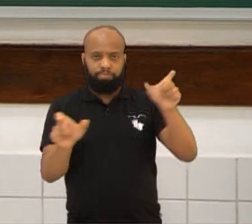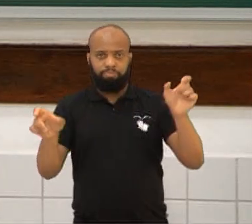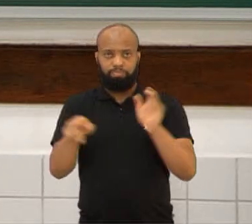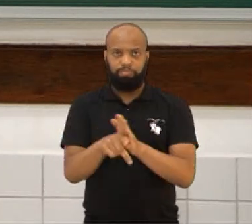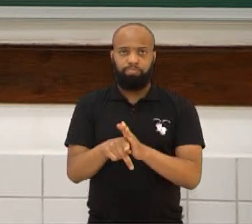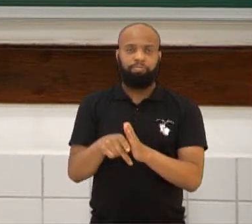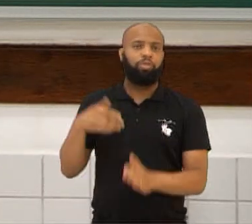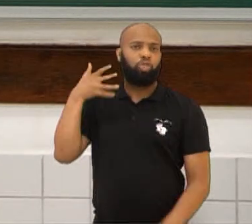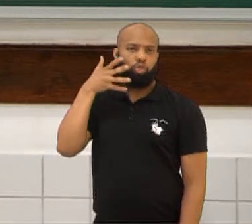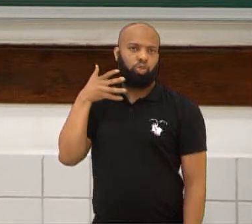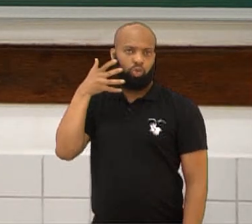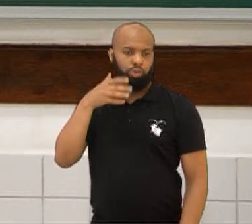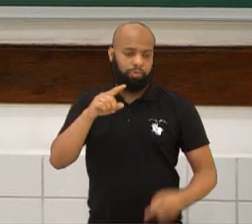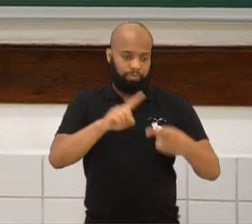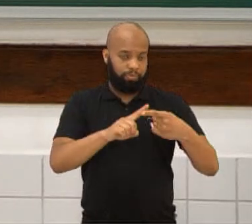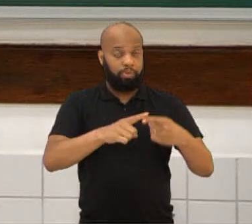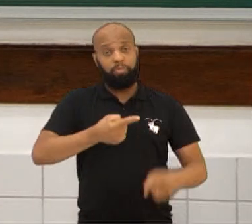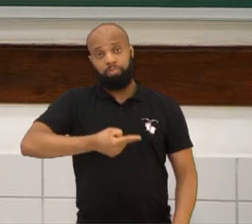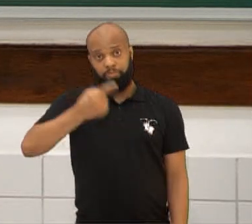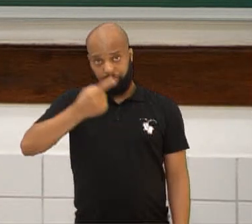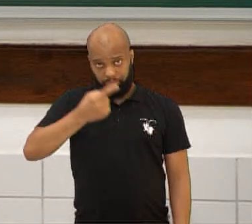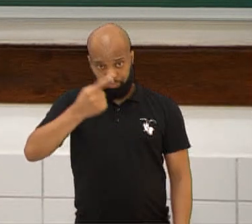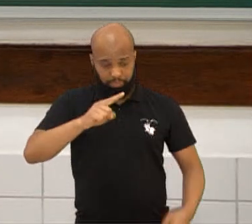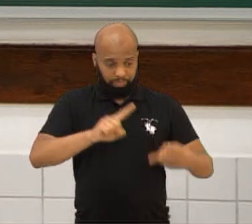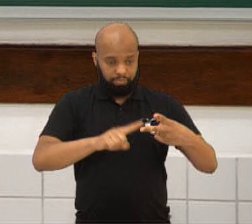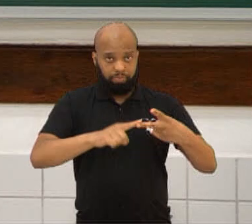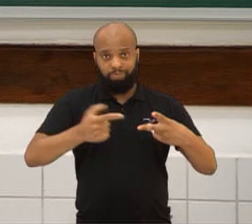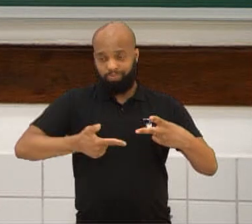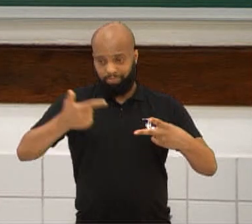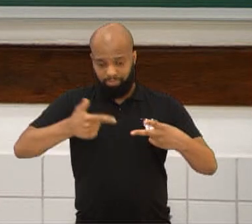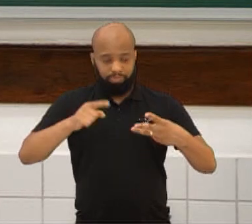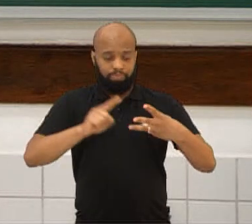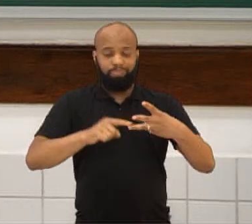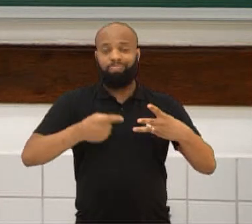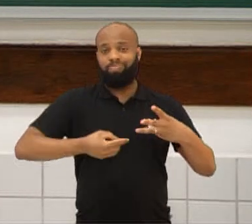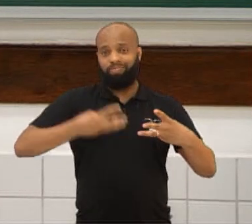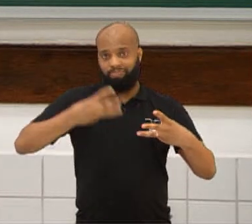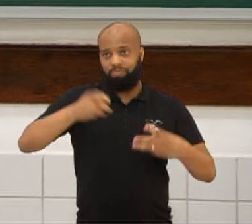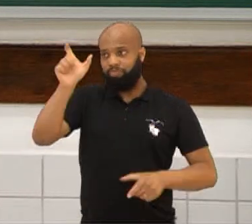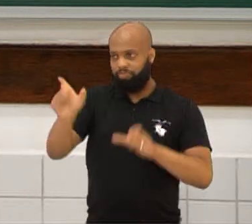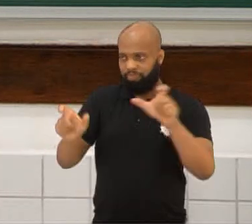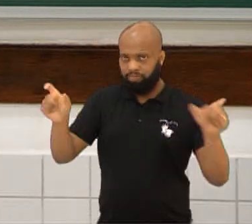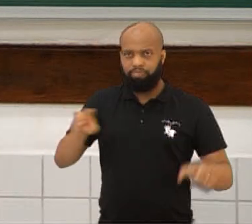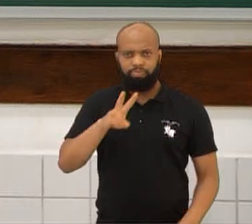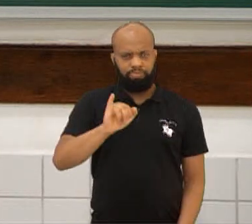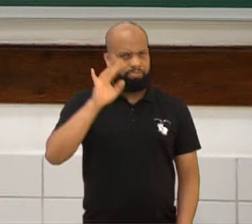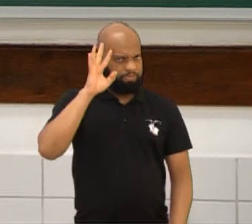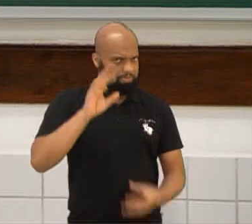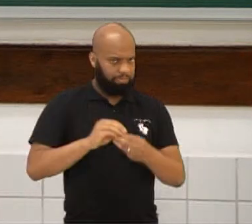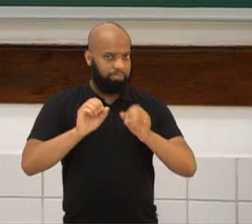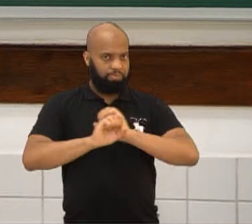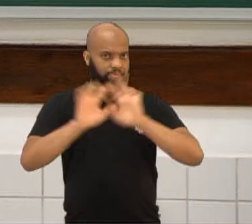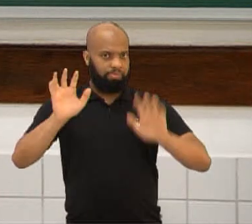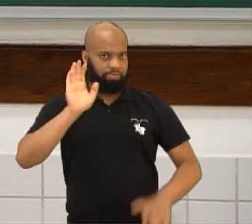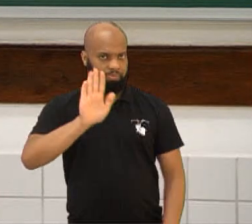discurso. A primeira pessoa, segunda pessoa e terceira pessoa. Você já vai entender melhor como que isso